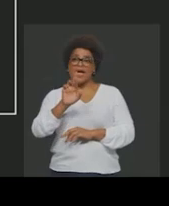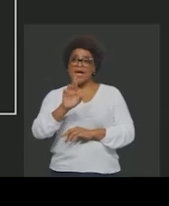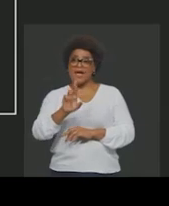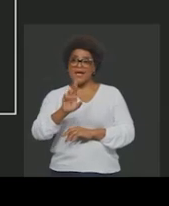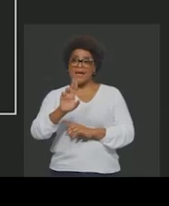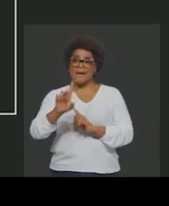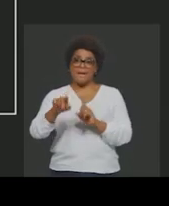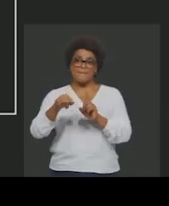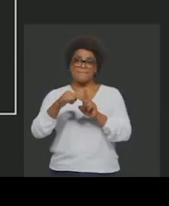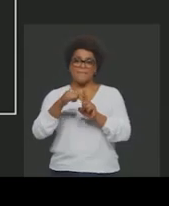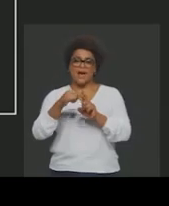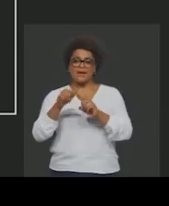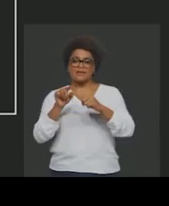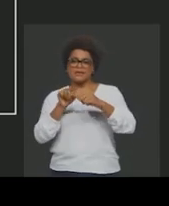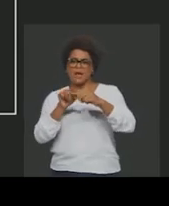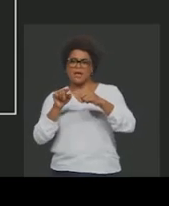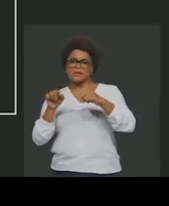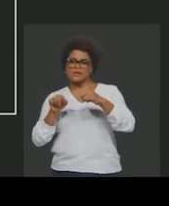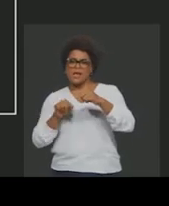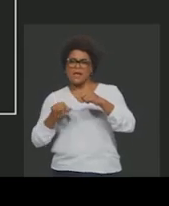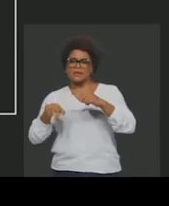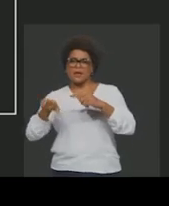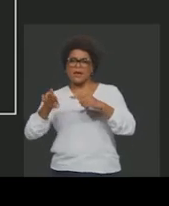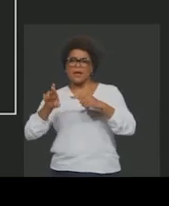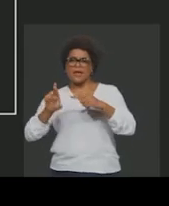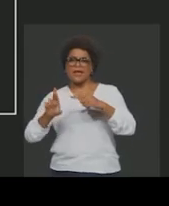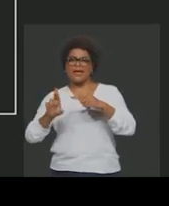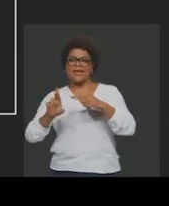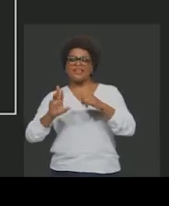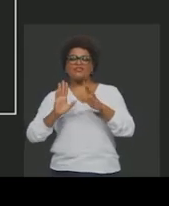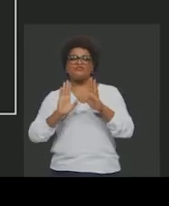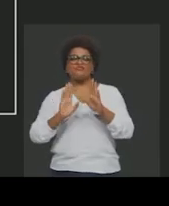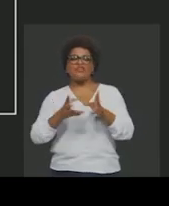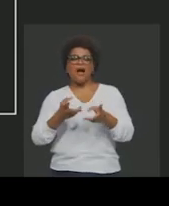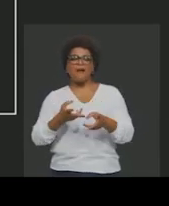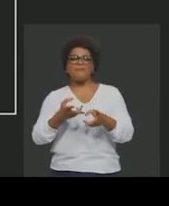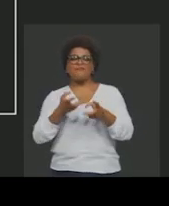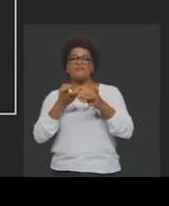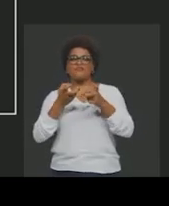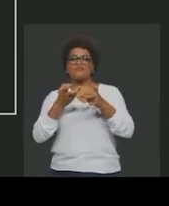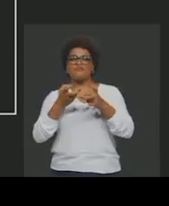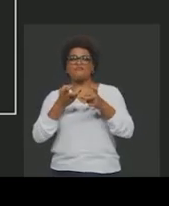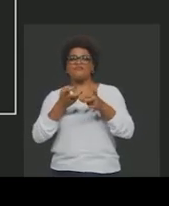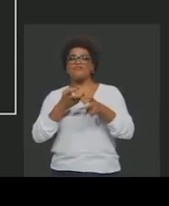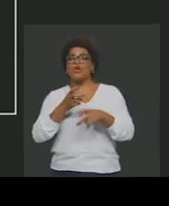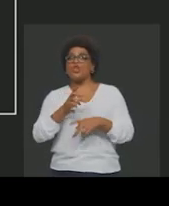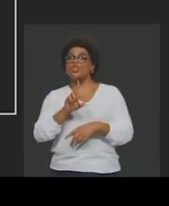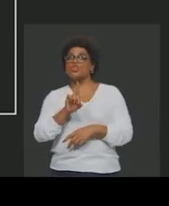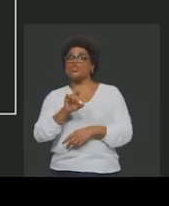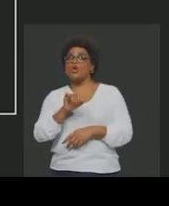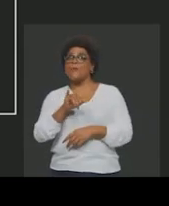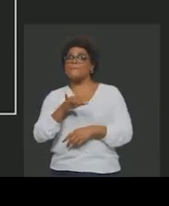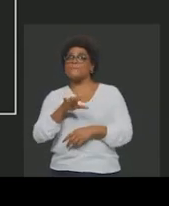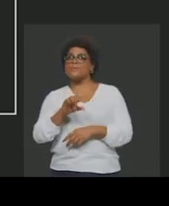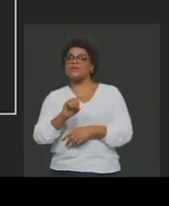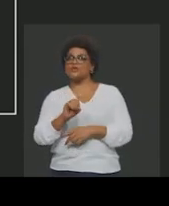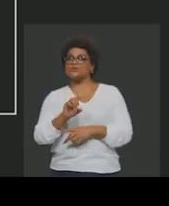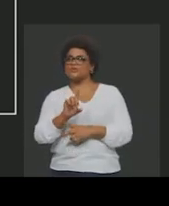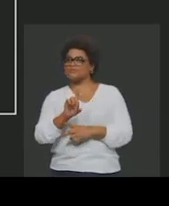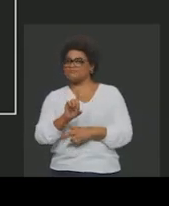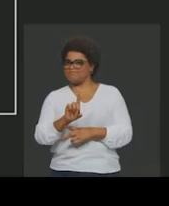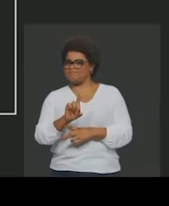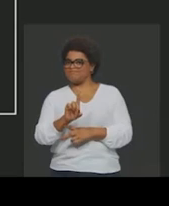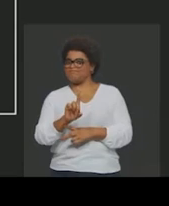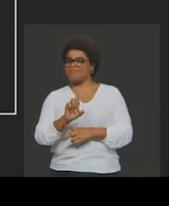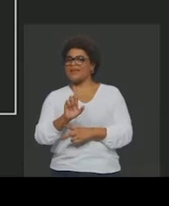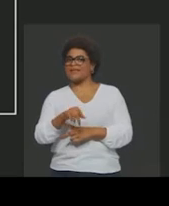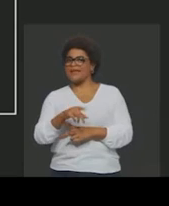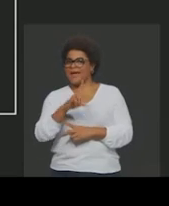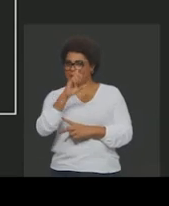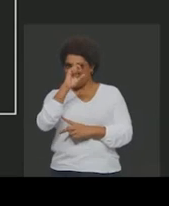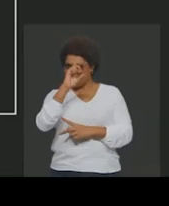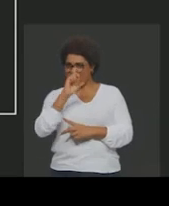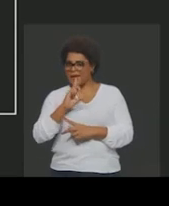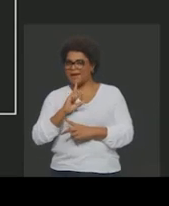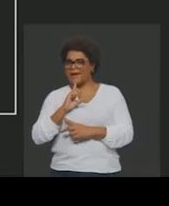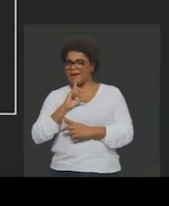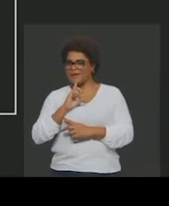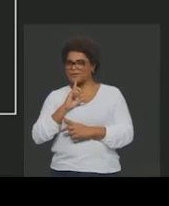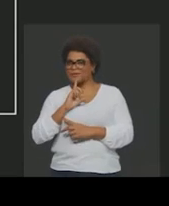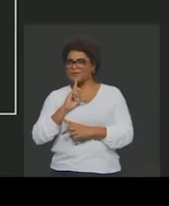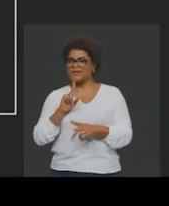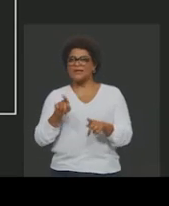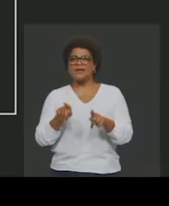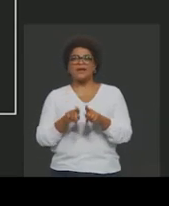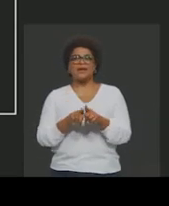automaticamente você já está vendo o domínio, que está ali em amarelo, o conjunto de partida, e o contradomínio, que está ali em